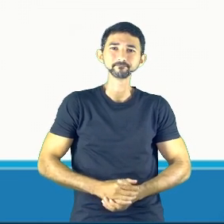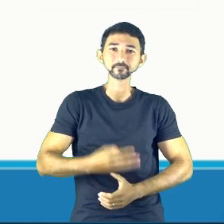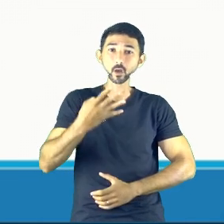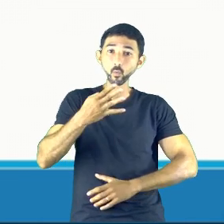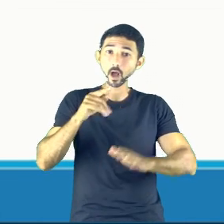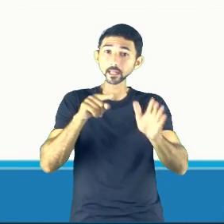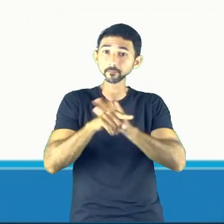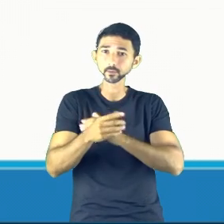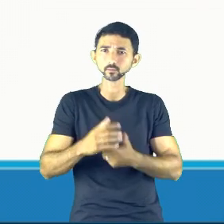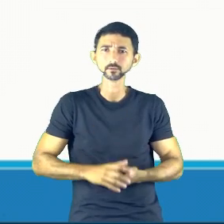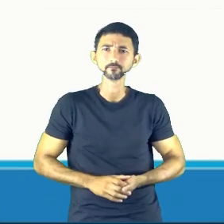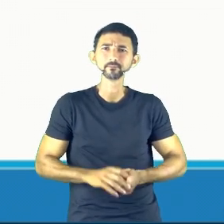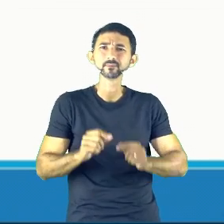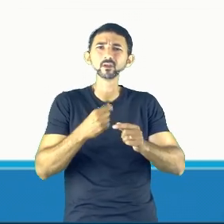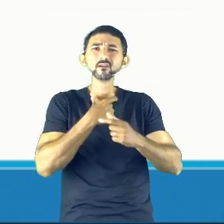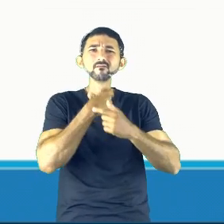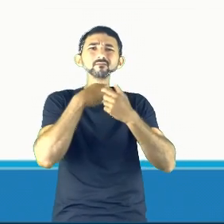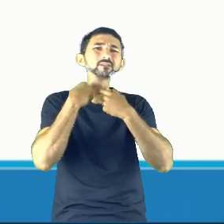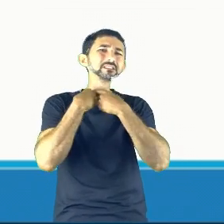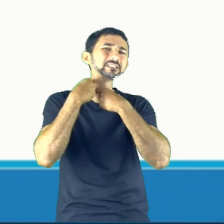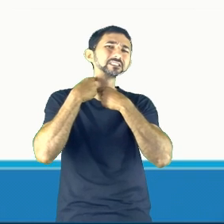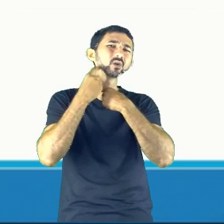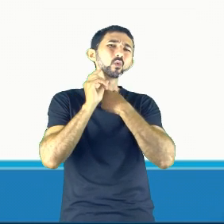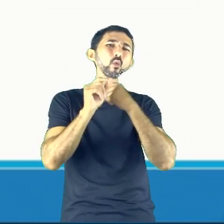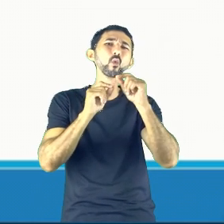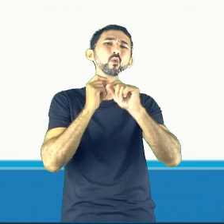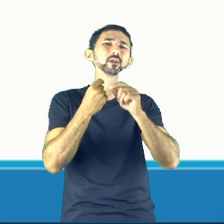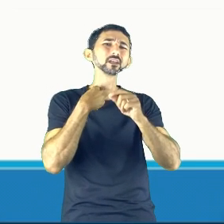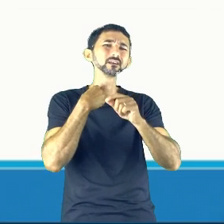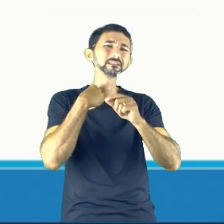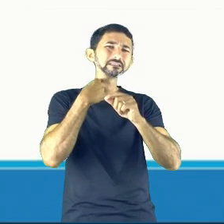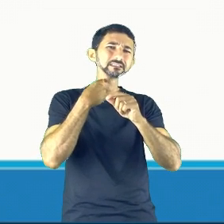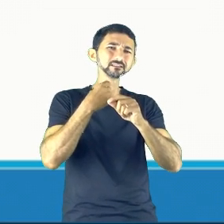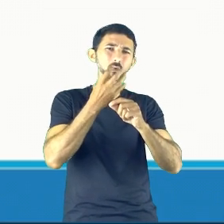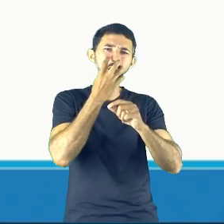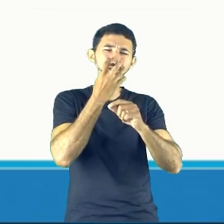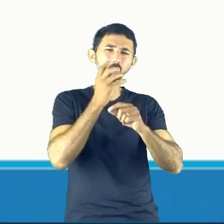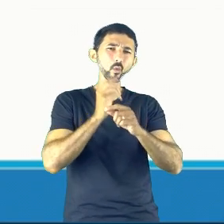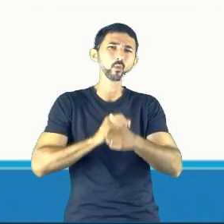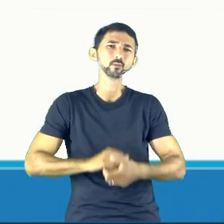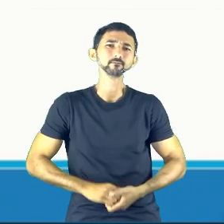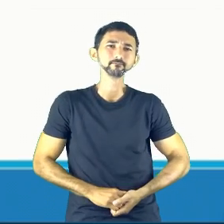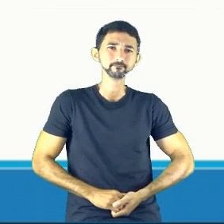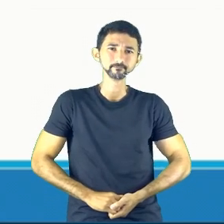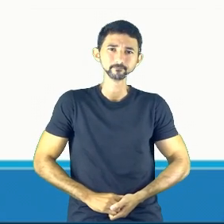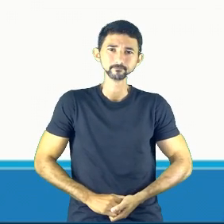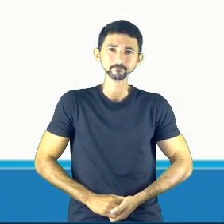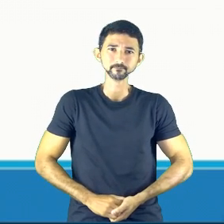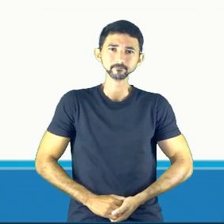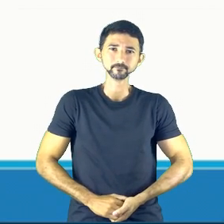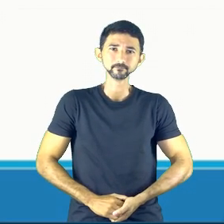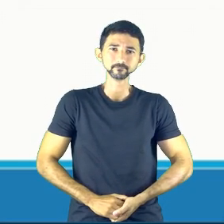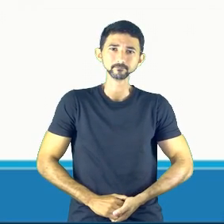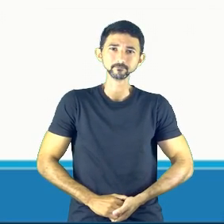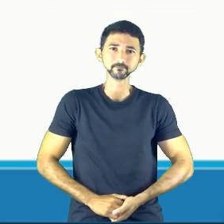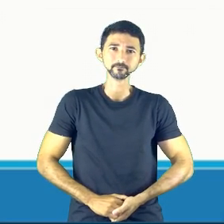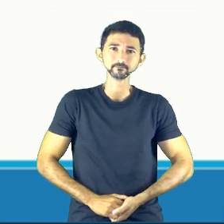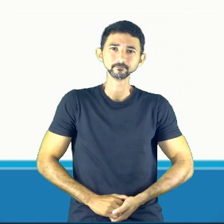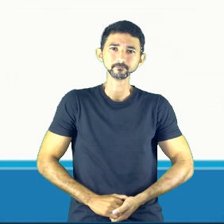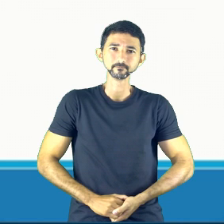liberdade. Vamos adiante aqui, galera. O que feria o pescoço do cão? E aí, vocês lembram? Tempo para vocês pensarem.